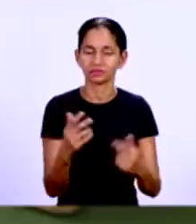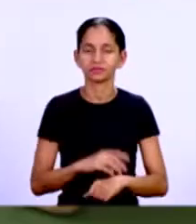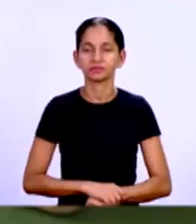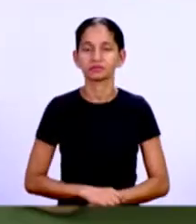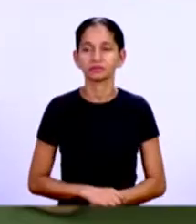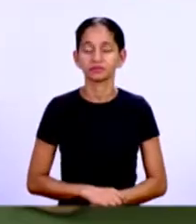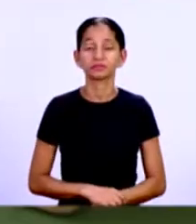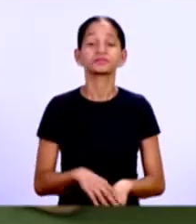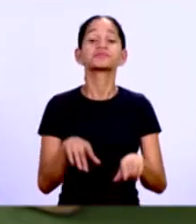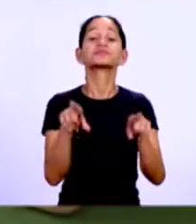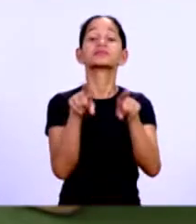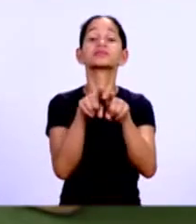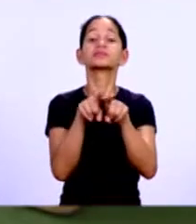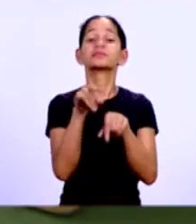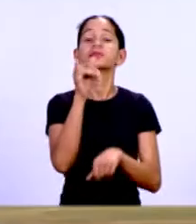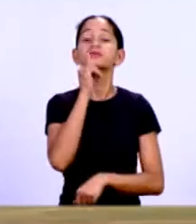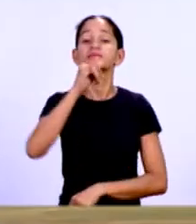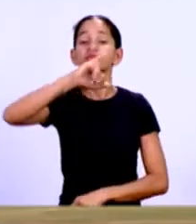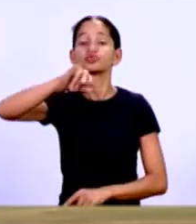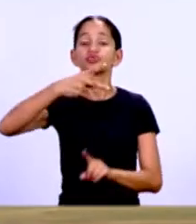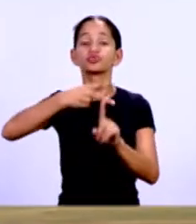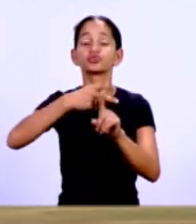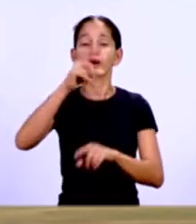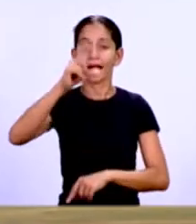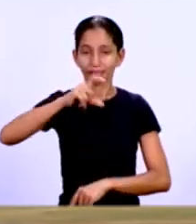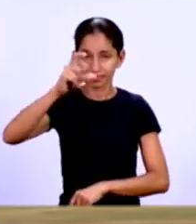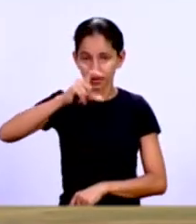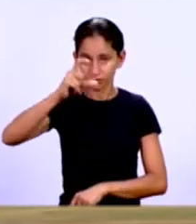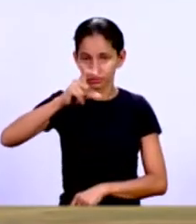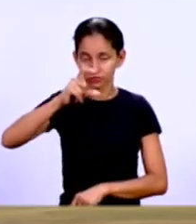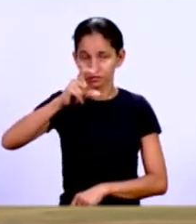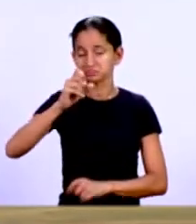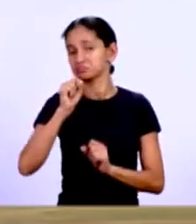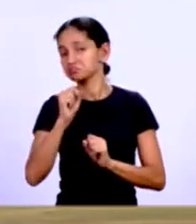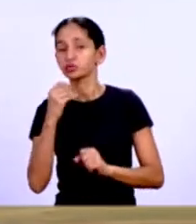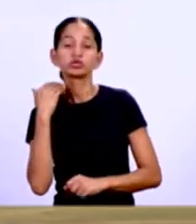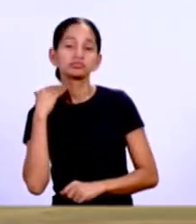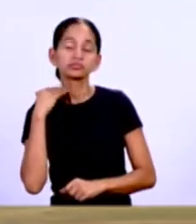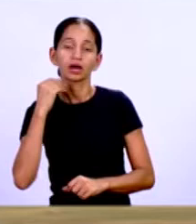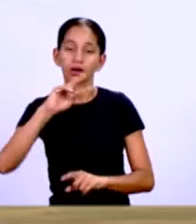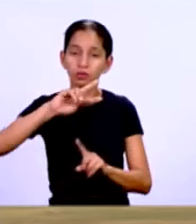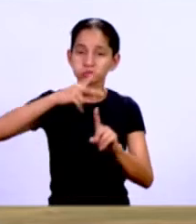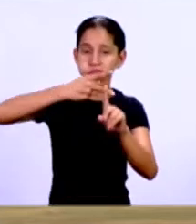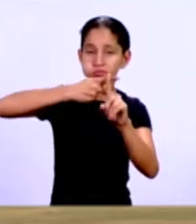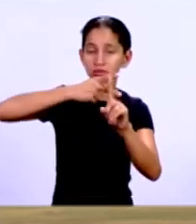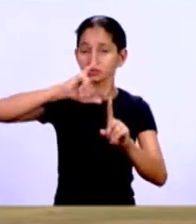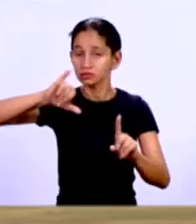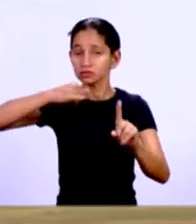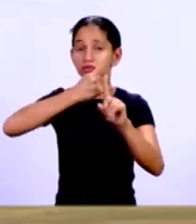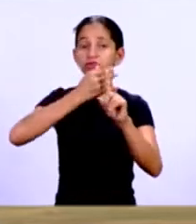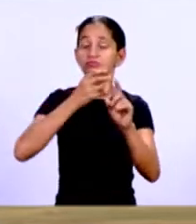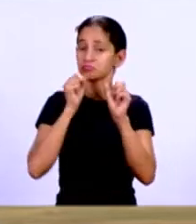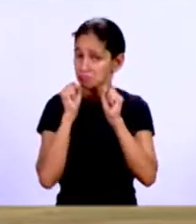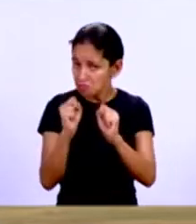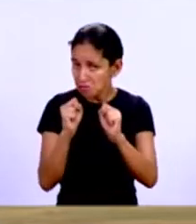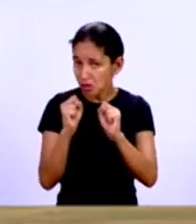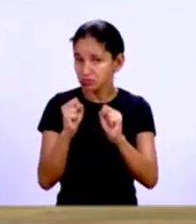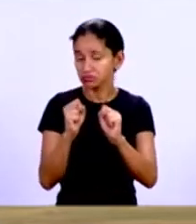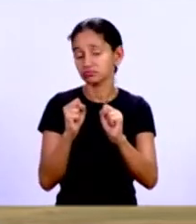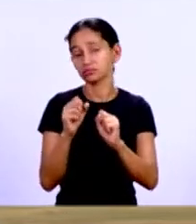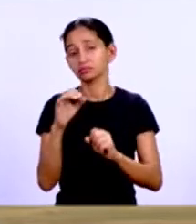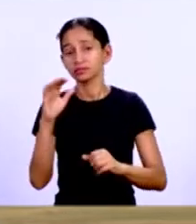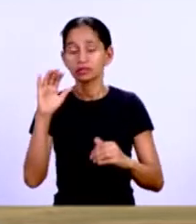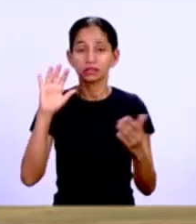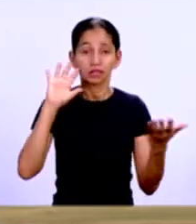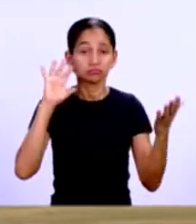E, professor, esse exemplo dos juros do cartão de crédito, que o banco pode aumentar os juros caso ele se sinta ameaçado, caso ele sinta que existe